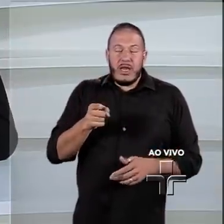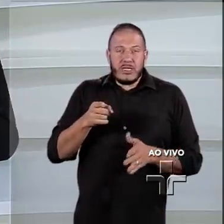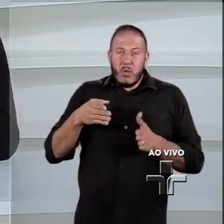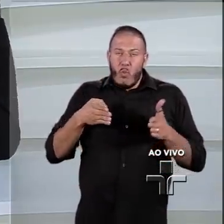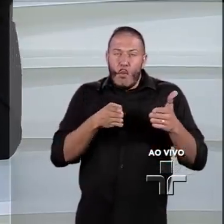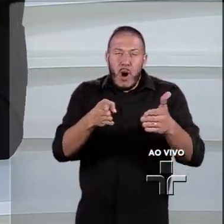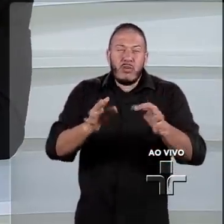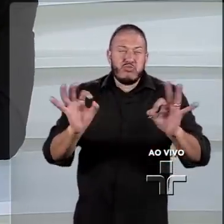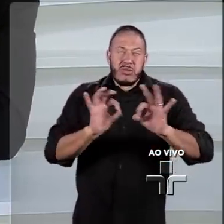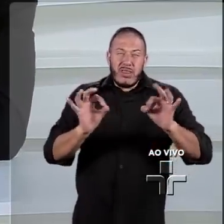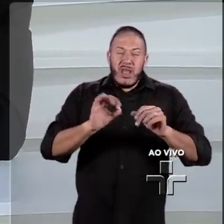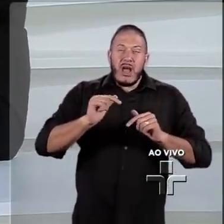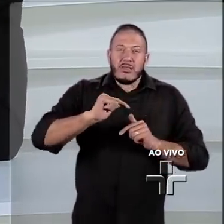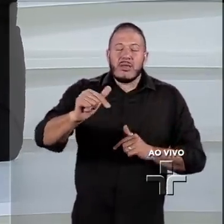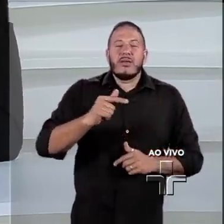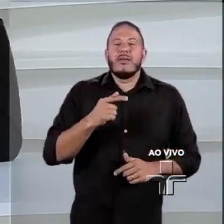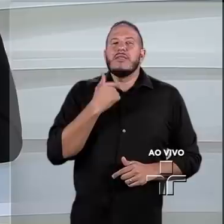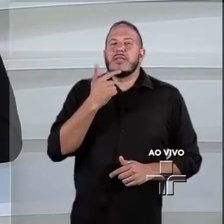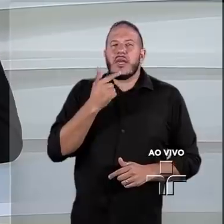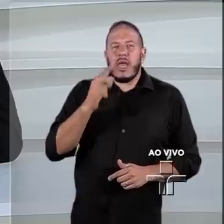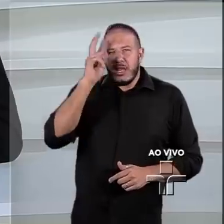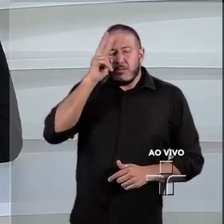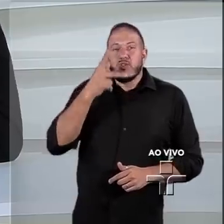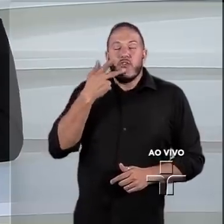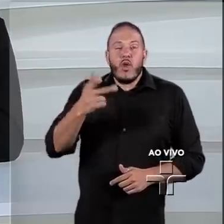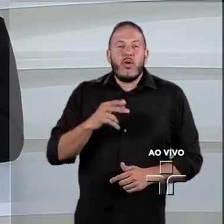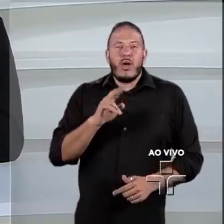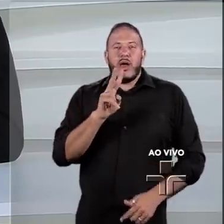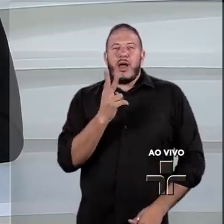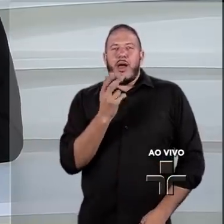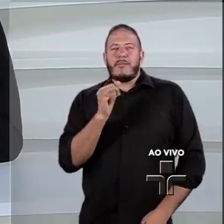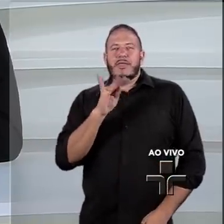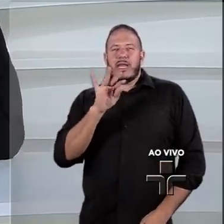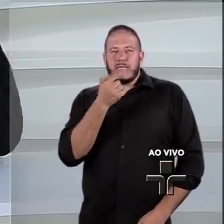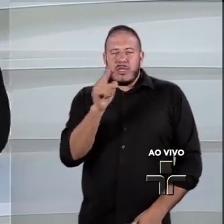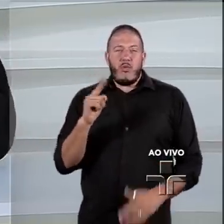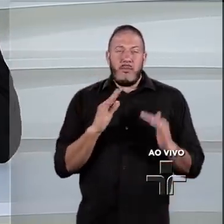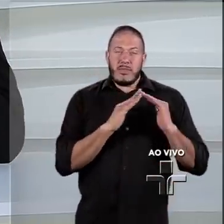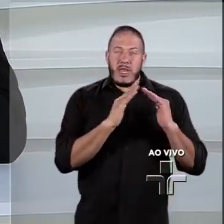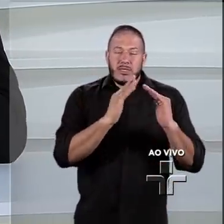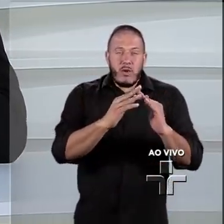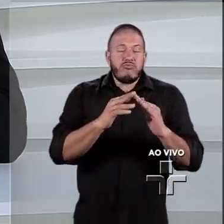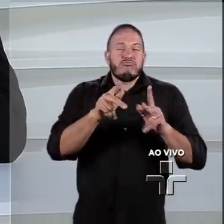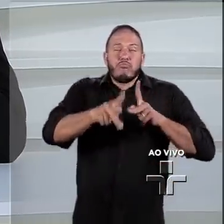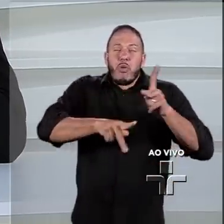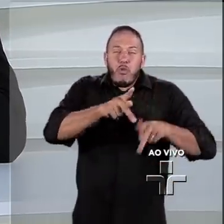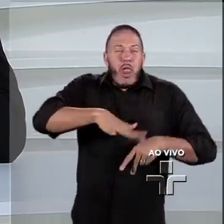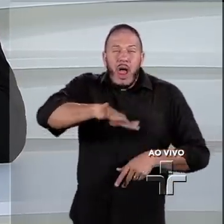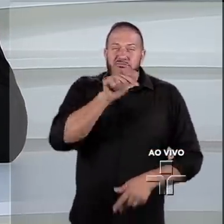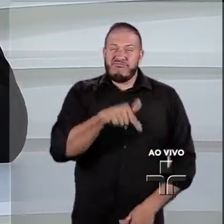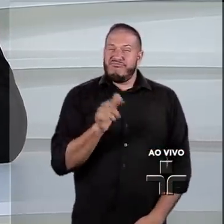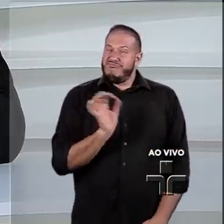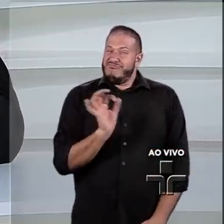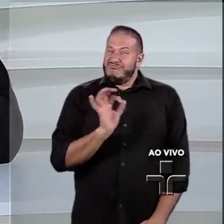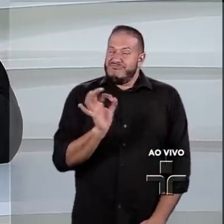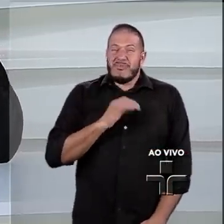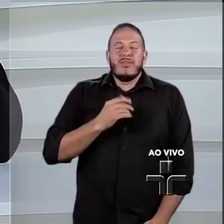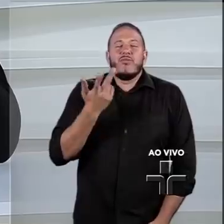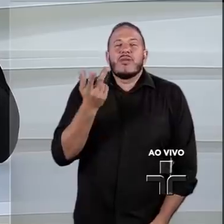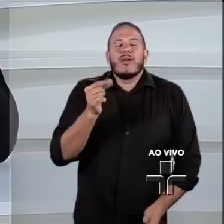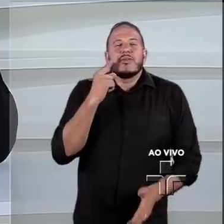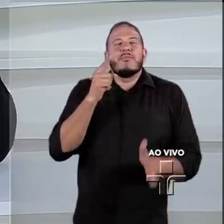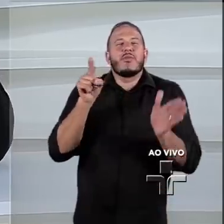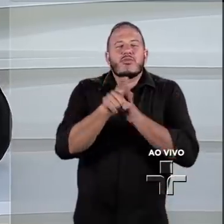ninguém lembrou de habitação. Não é tratado ali. Nem habitação de classe média, né? Nem habitação popular. Eu queria perguntar, justamente, parece que a